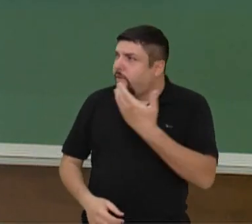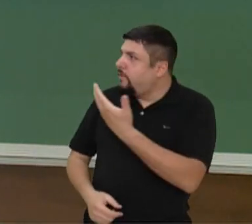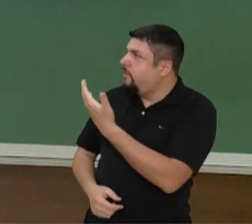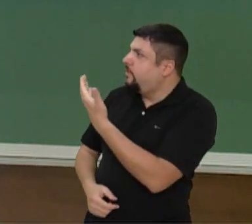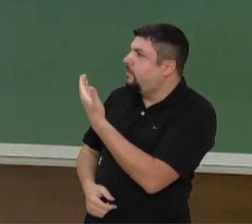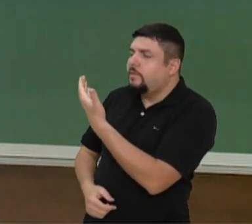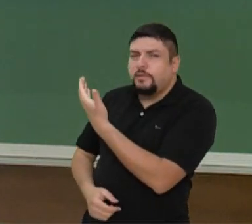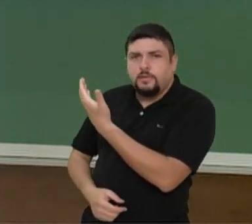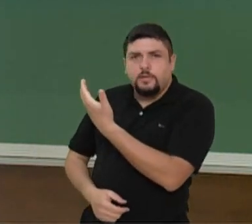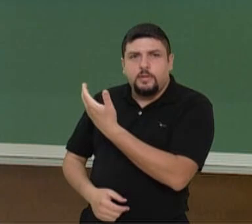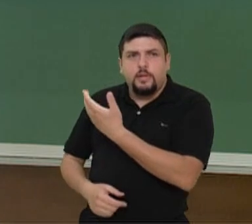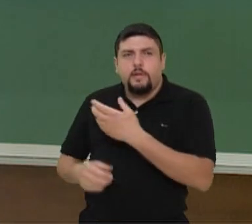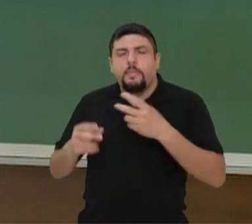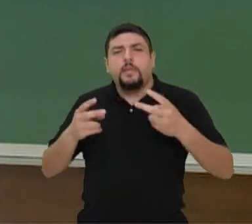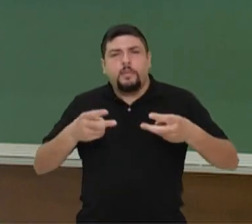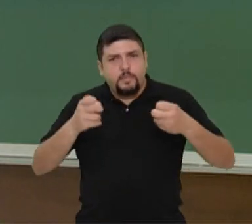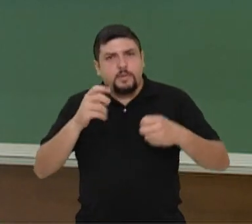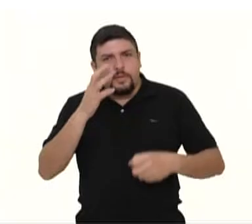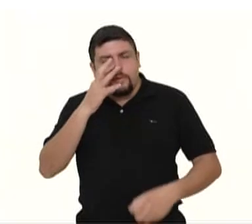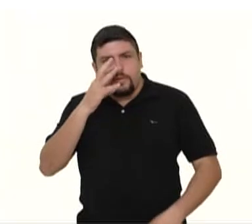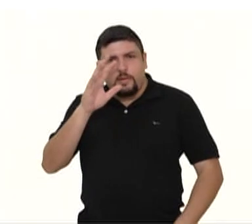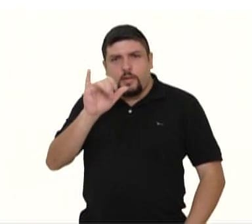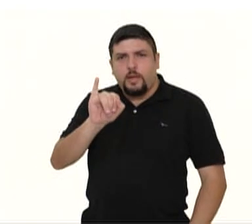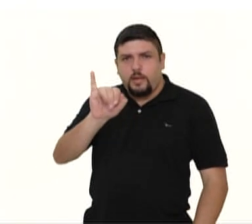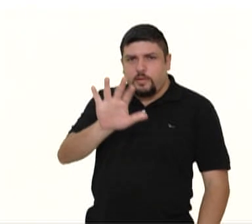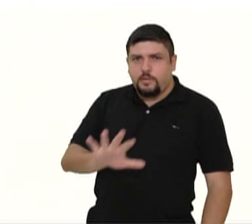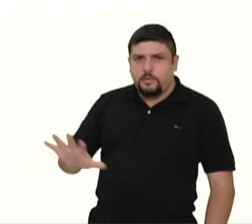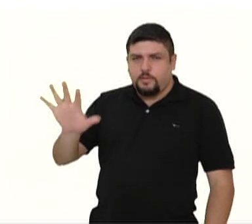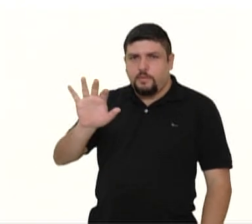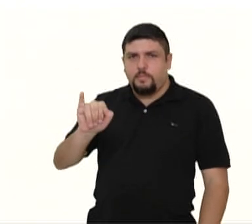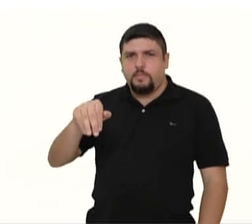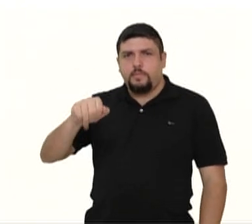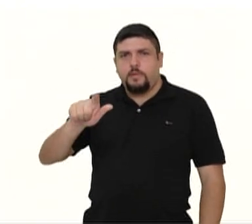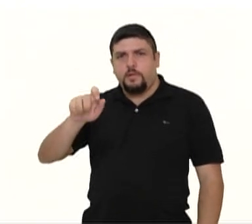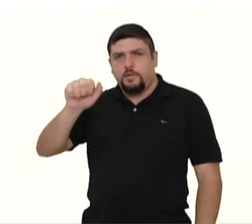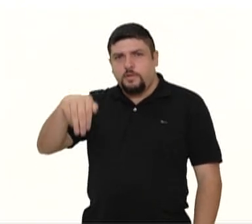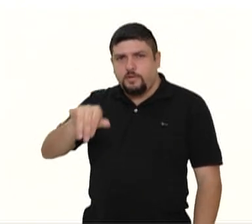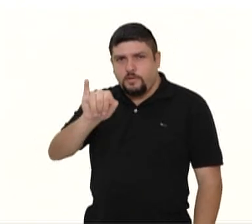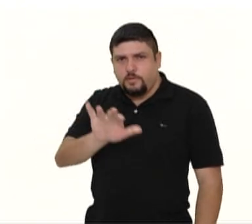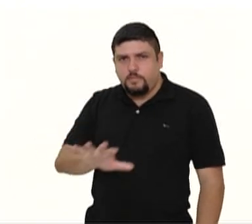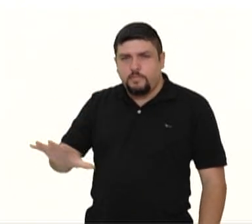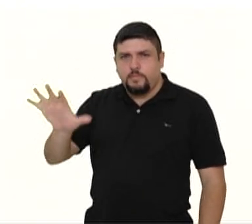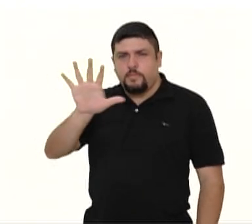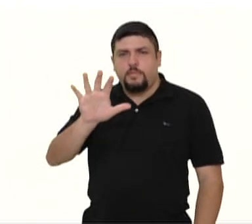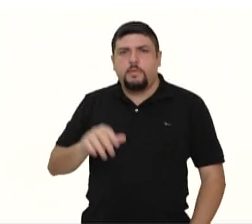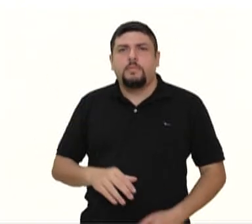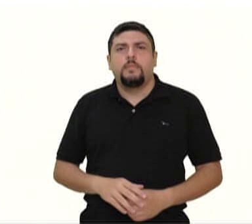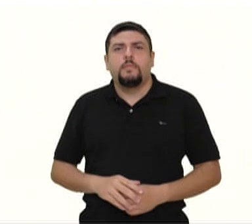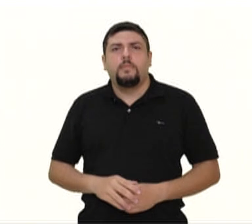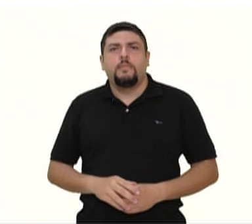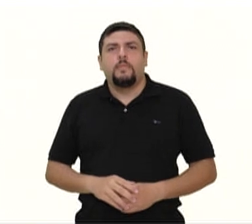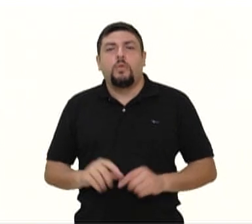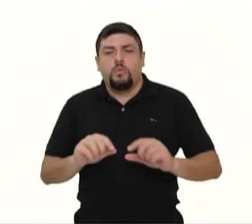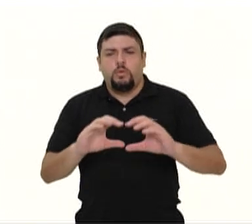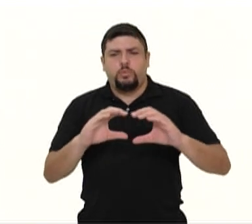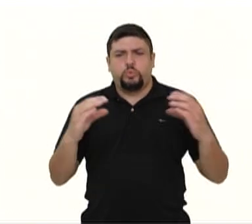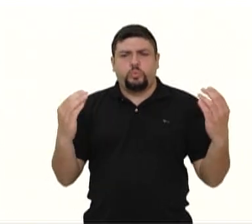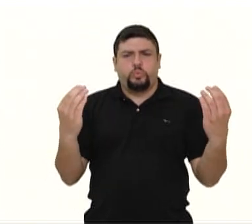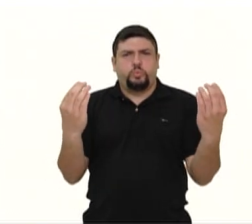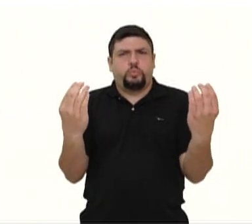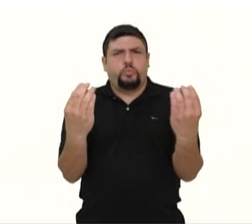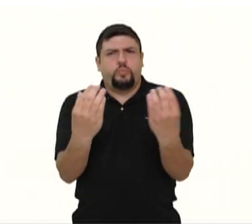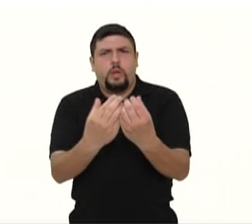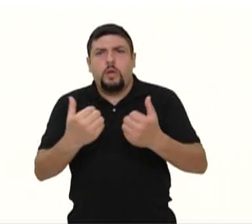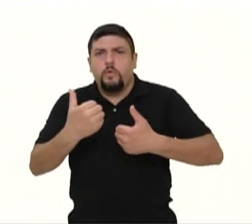e veja a imagem que o professor colocou ali. Se você prestar bem atenção, essa volta olímpica, a volta da vitória lá na